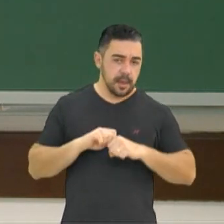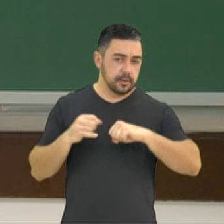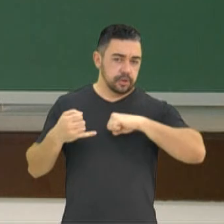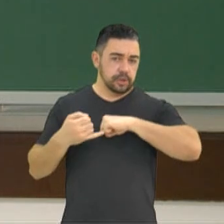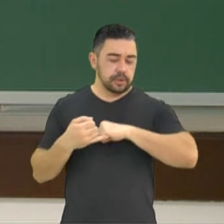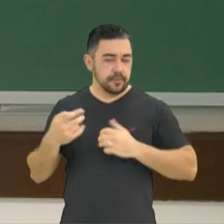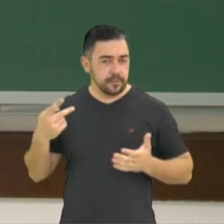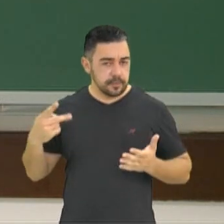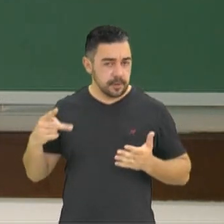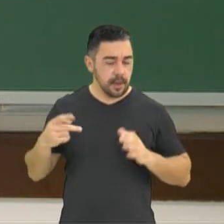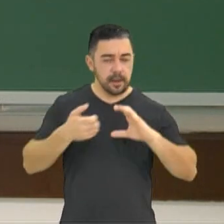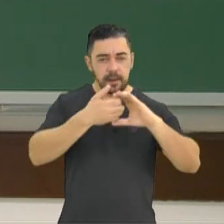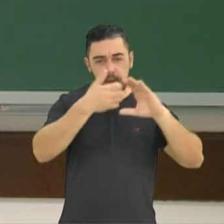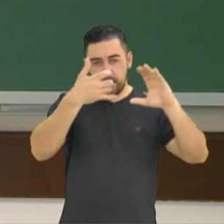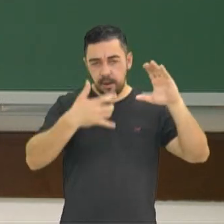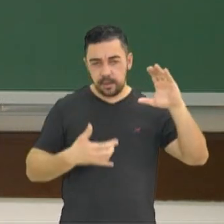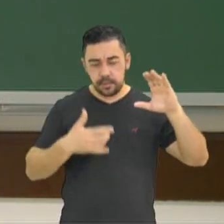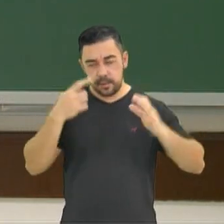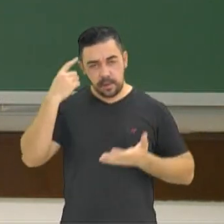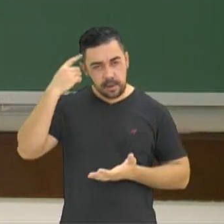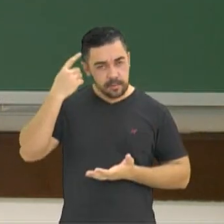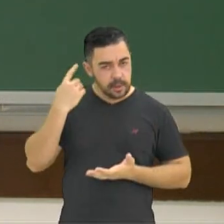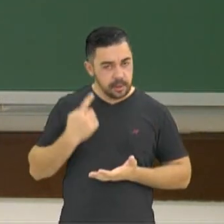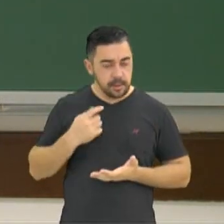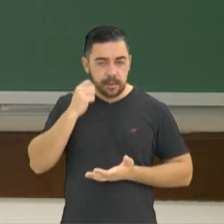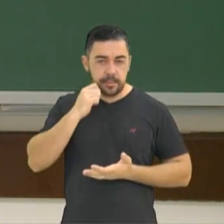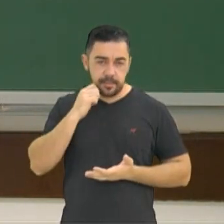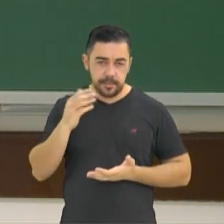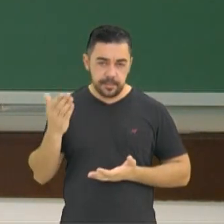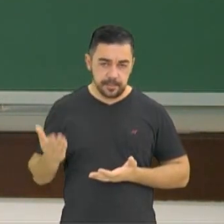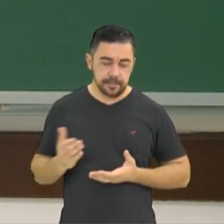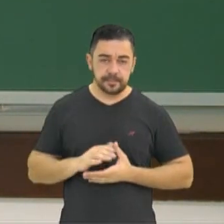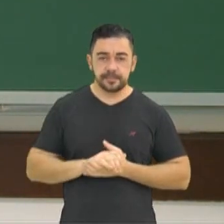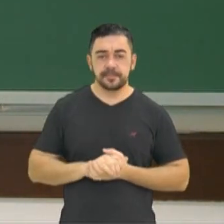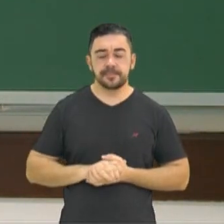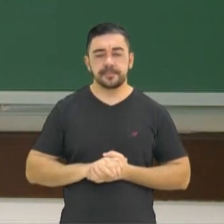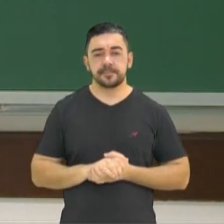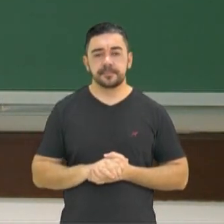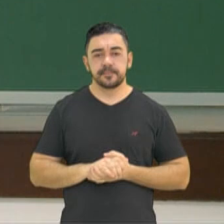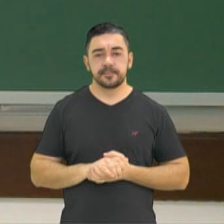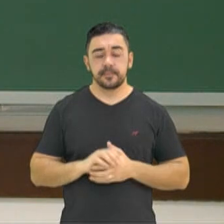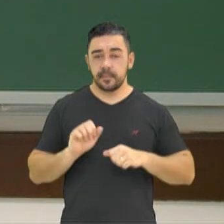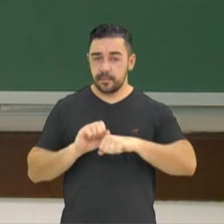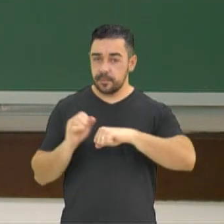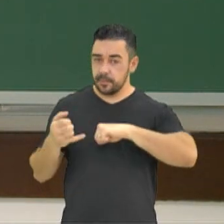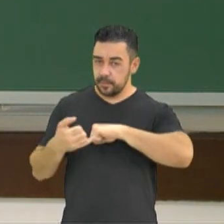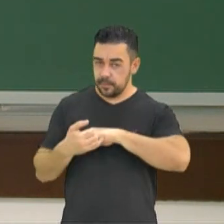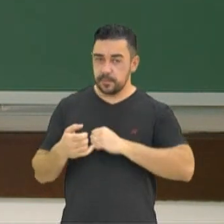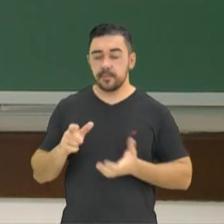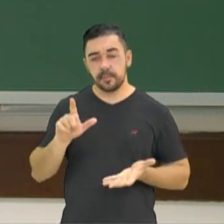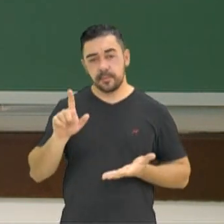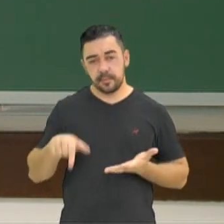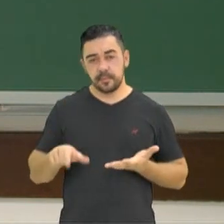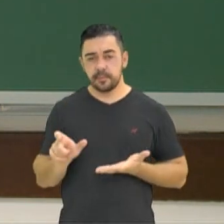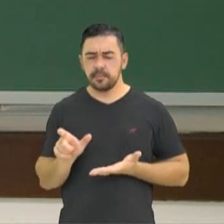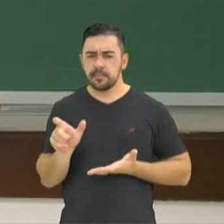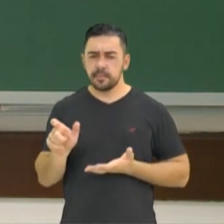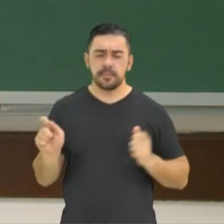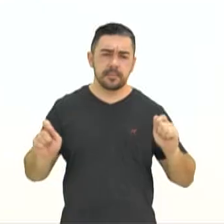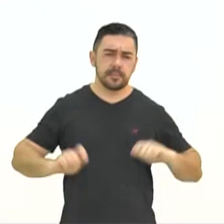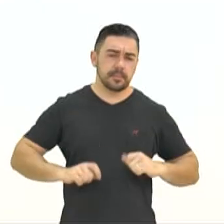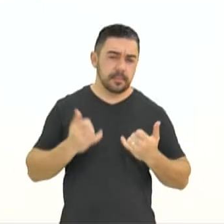para caracterizar o cabelo da garota. Os adjetivos são palavras que servem para